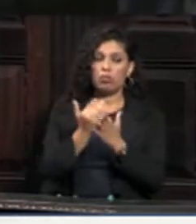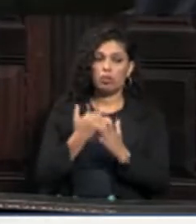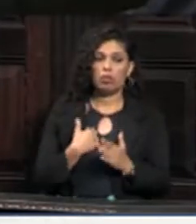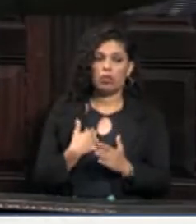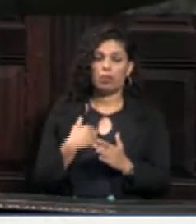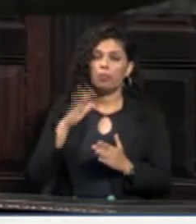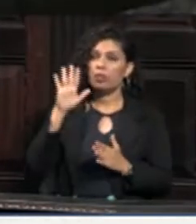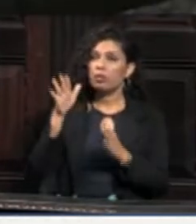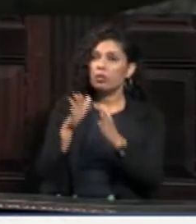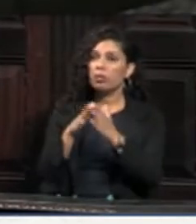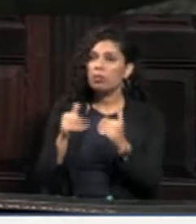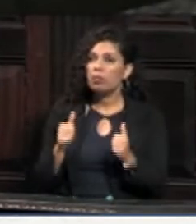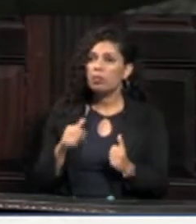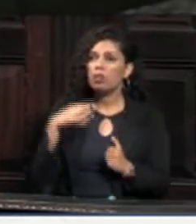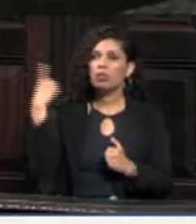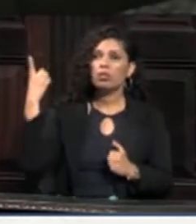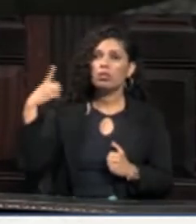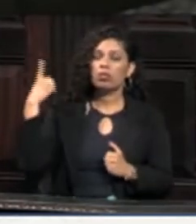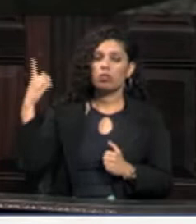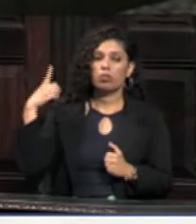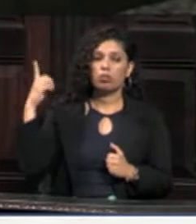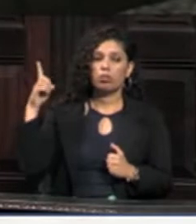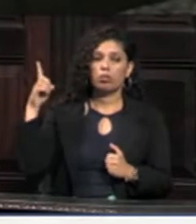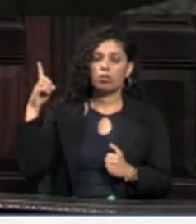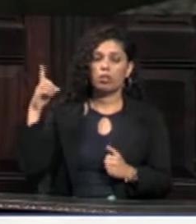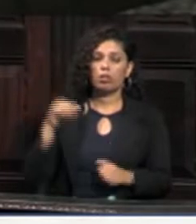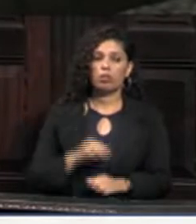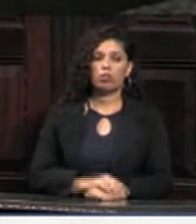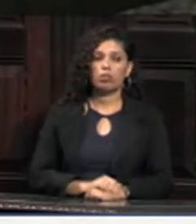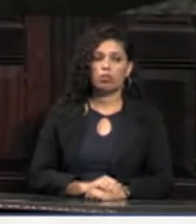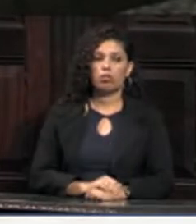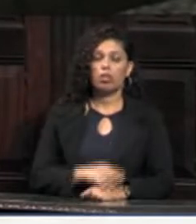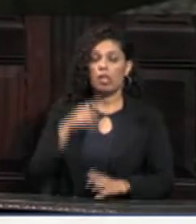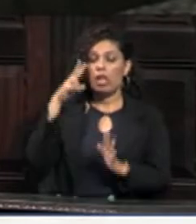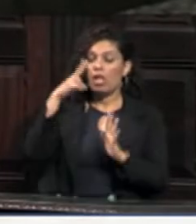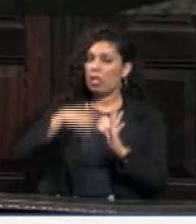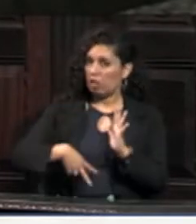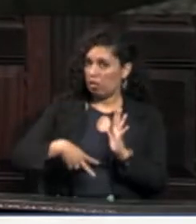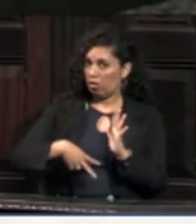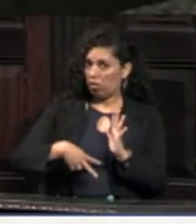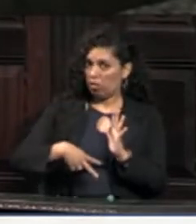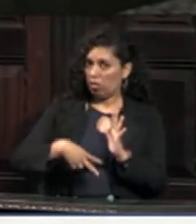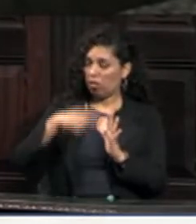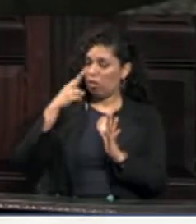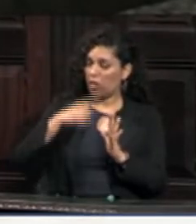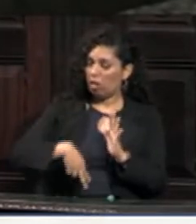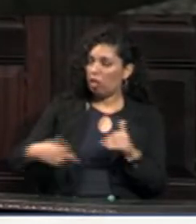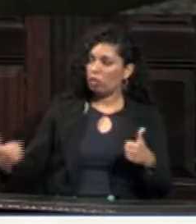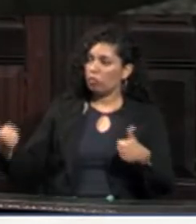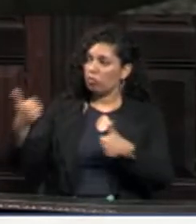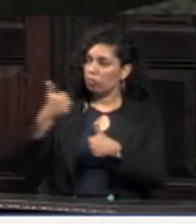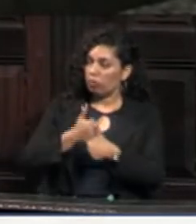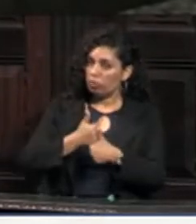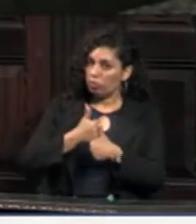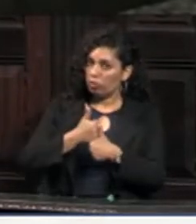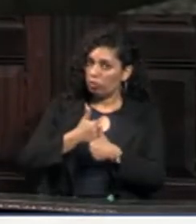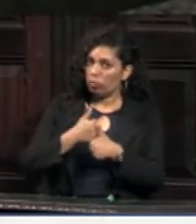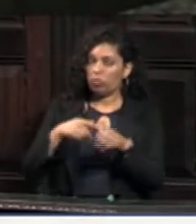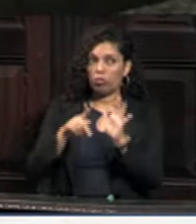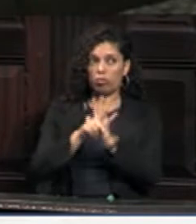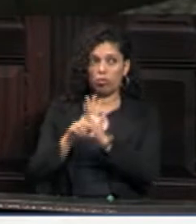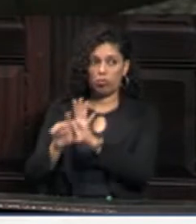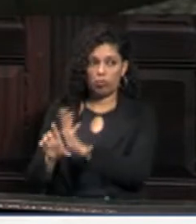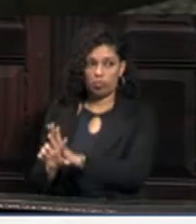senhores deputados lessem o substitutivo para ver se está coerente com